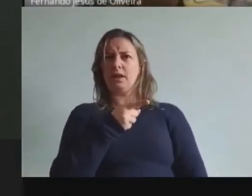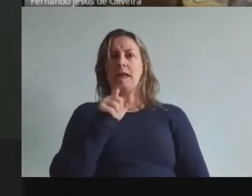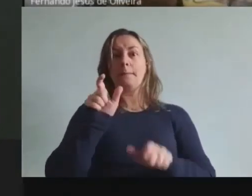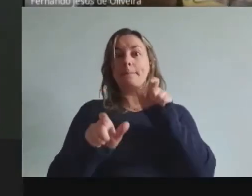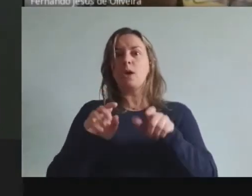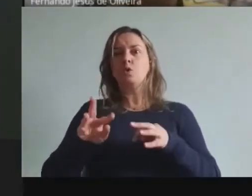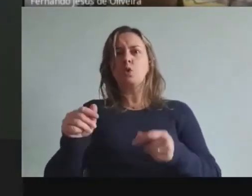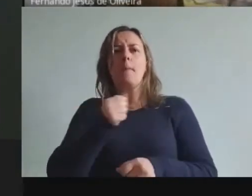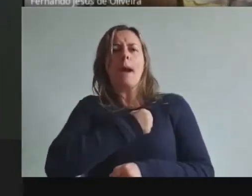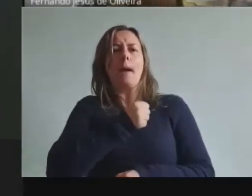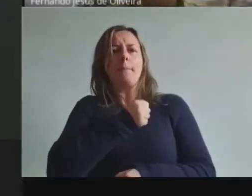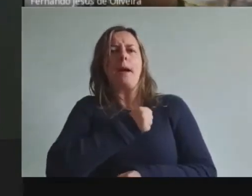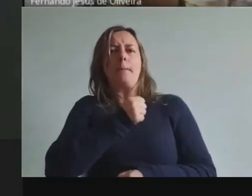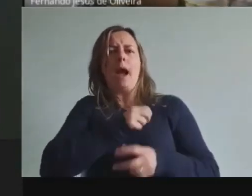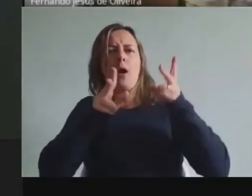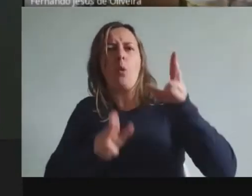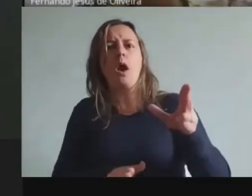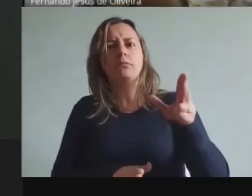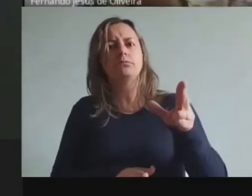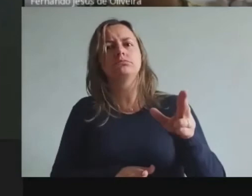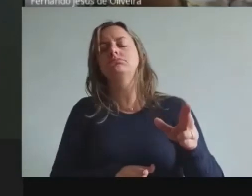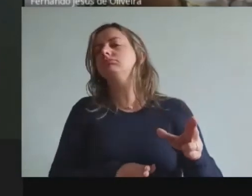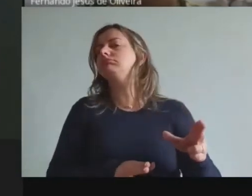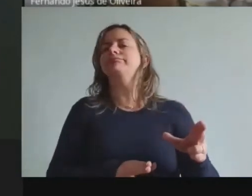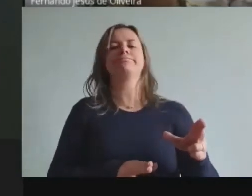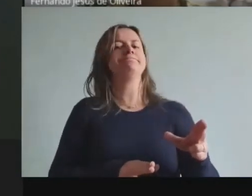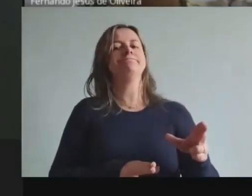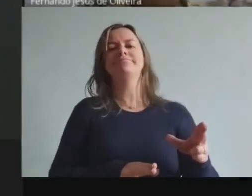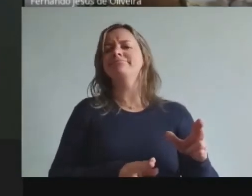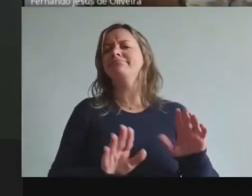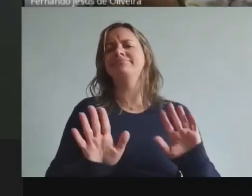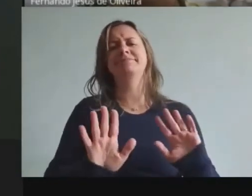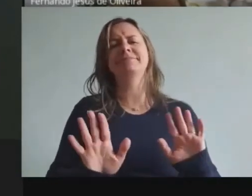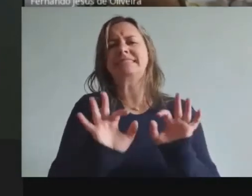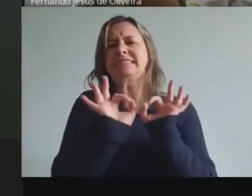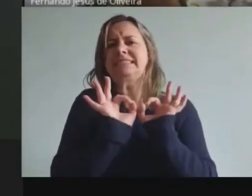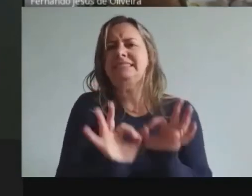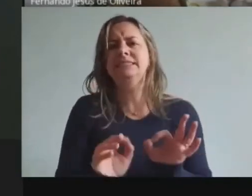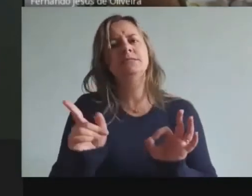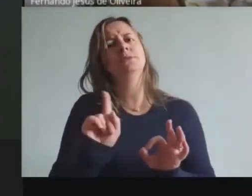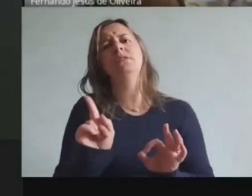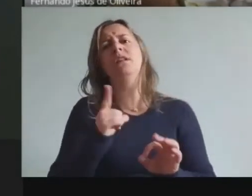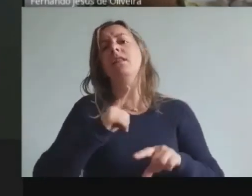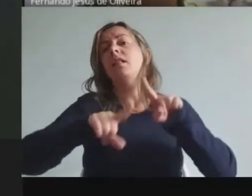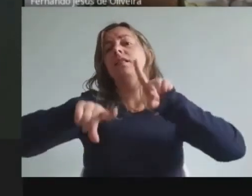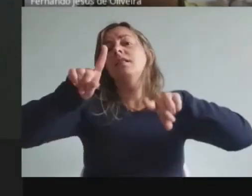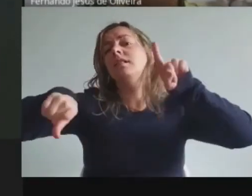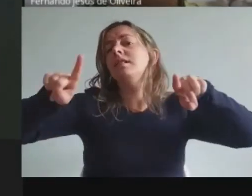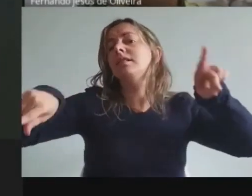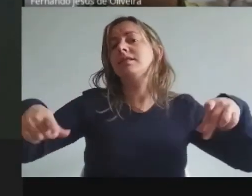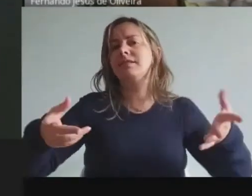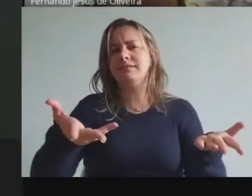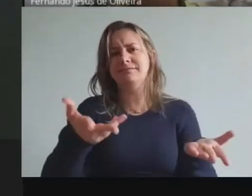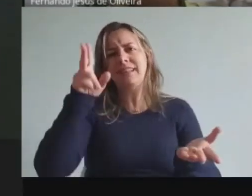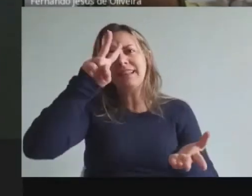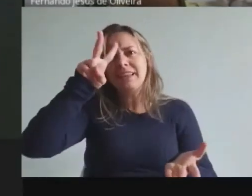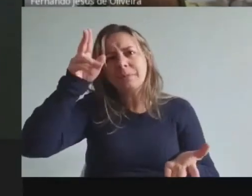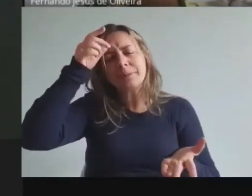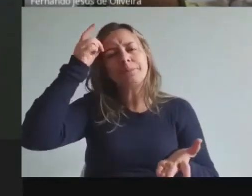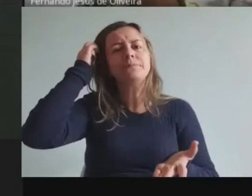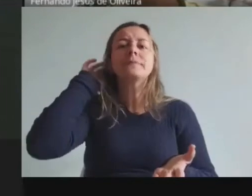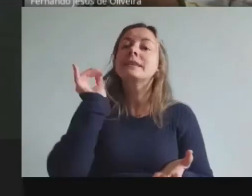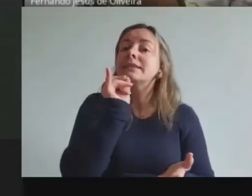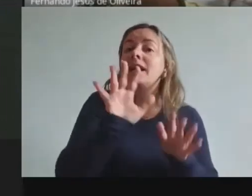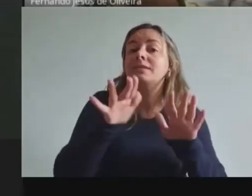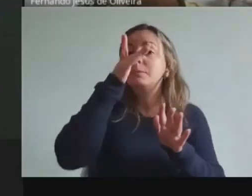mundo vai bater esse tempo aí? Claro que não, né, gente? Esse número não é exato, tem muitas variáveis, né? Lembra, a